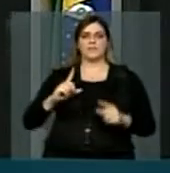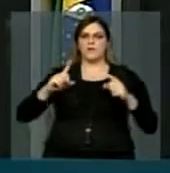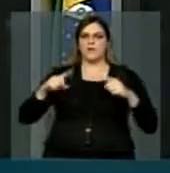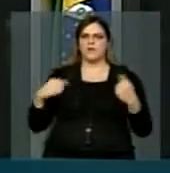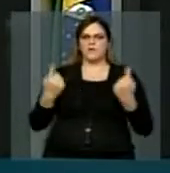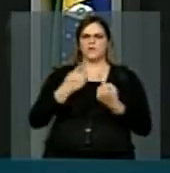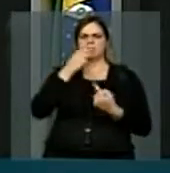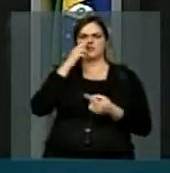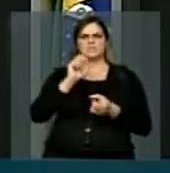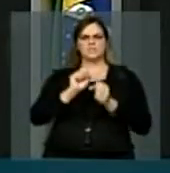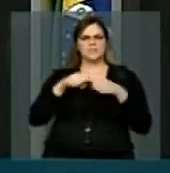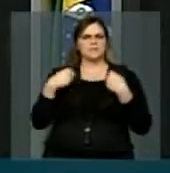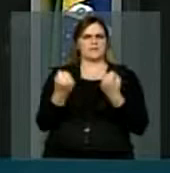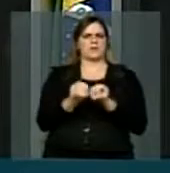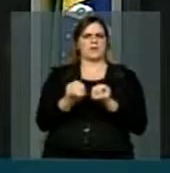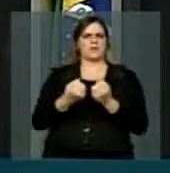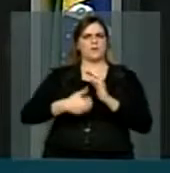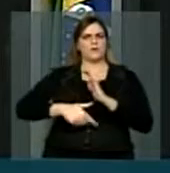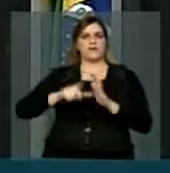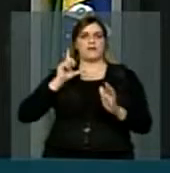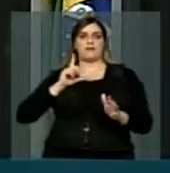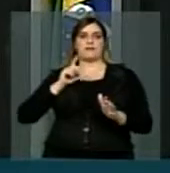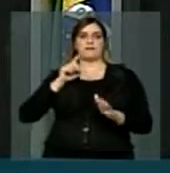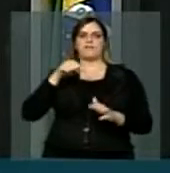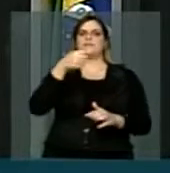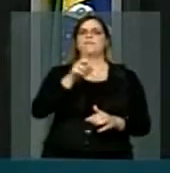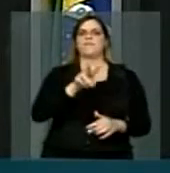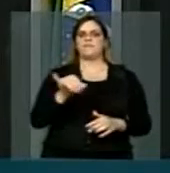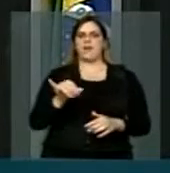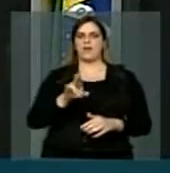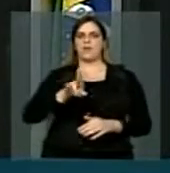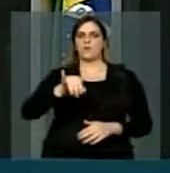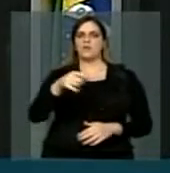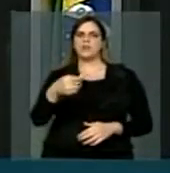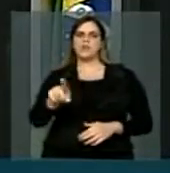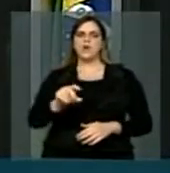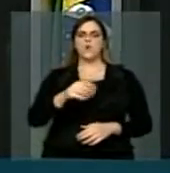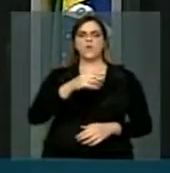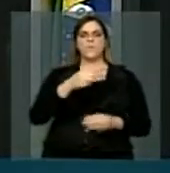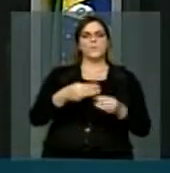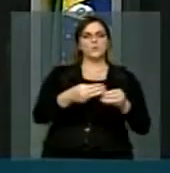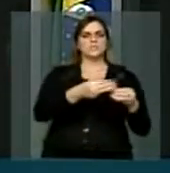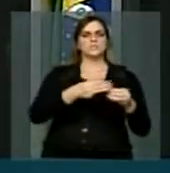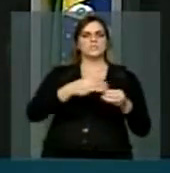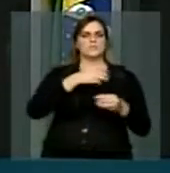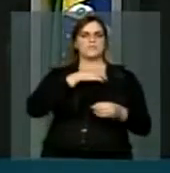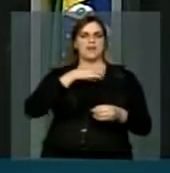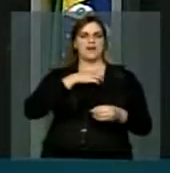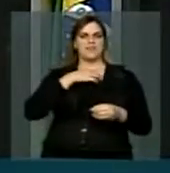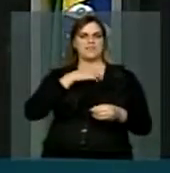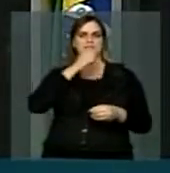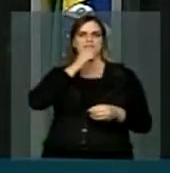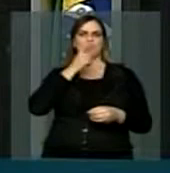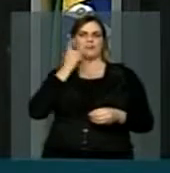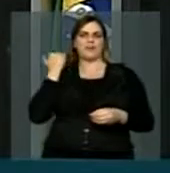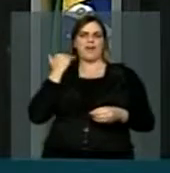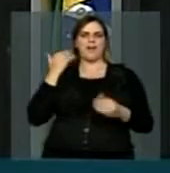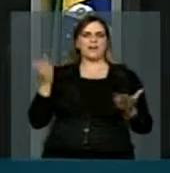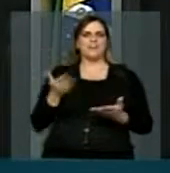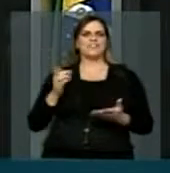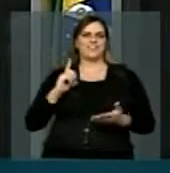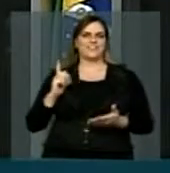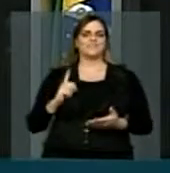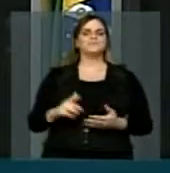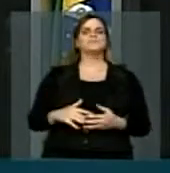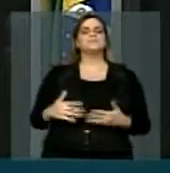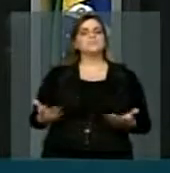fiz, antecedendo o seminário da União dos Municípios da Bahia, que ocorreu nesse fim de semana também, eu pude lá